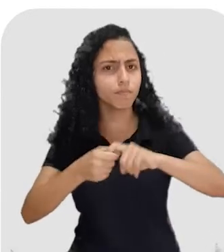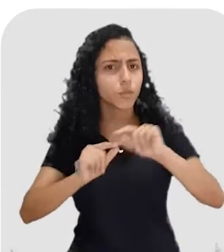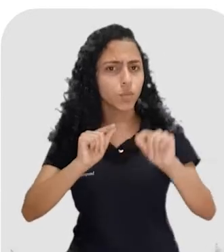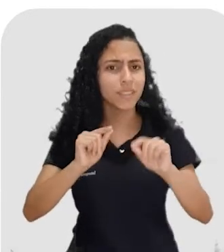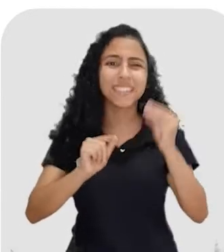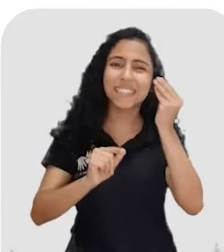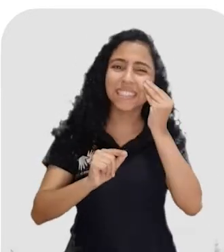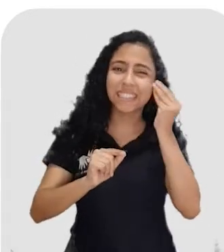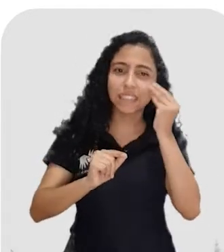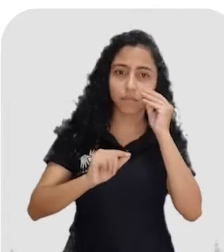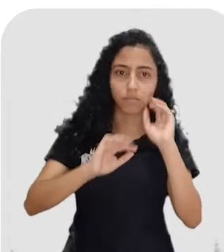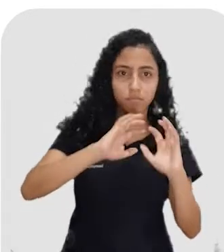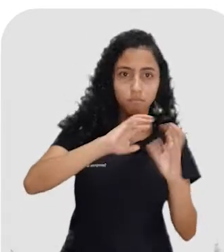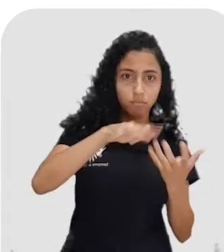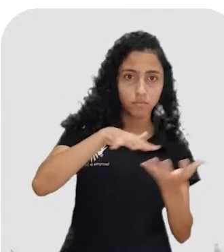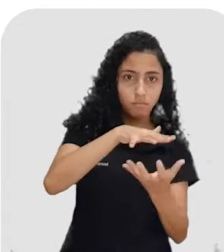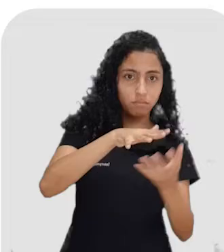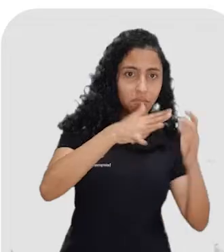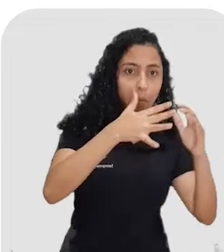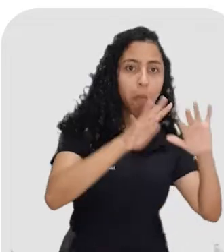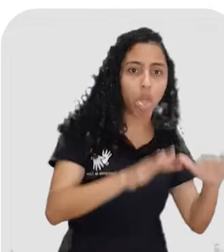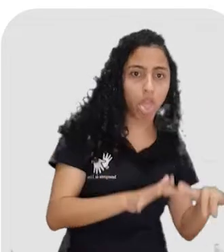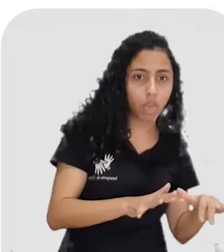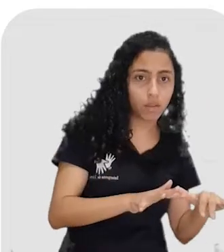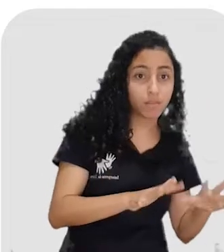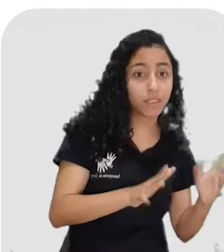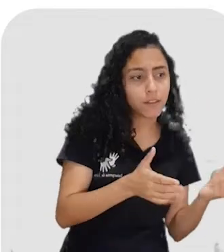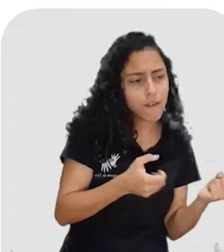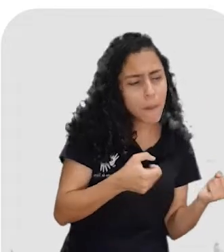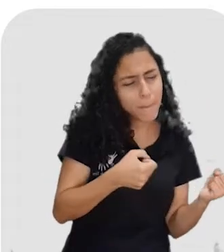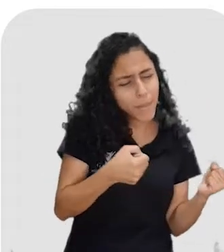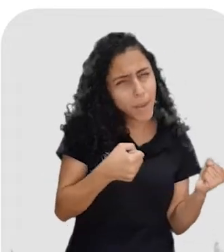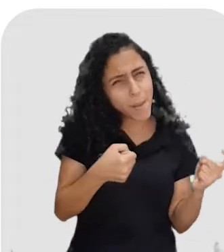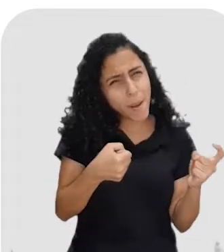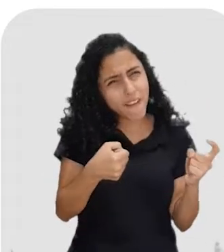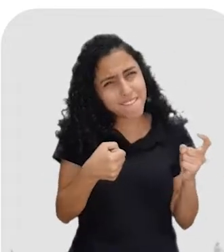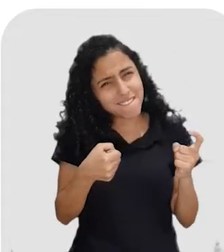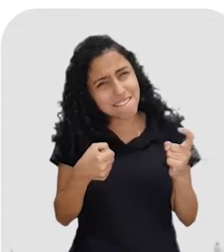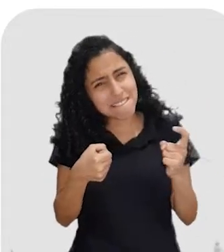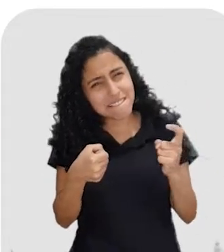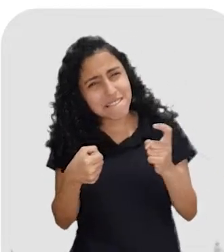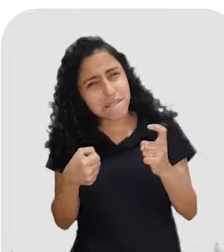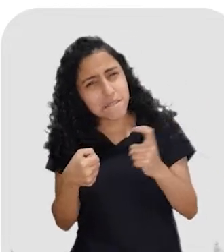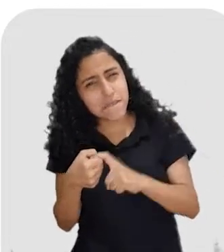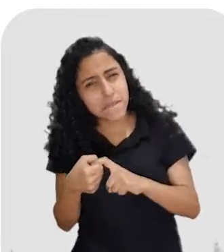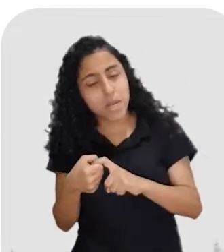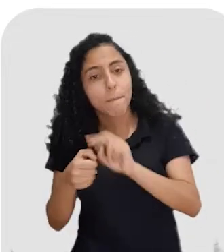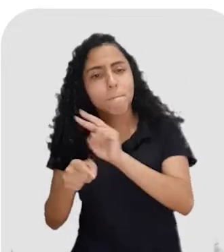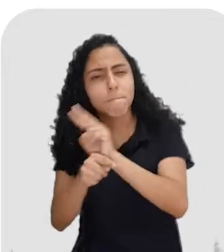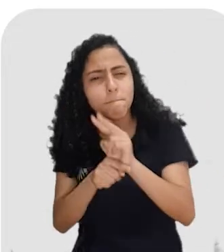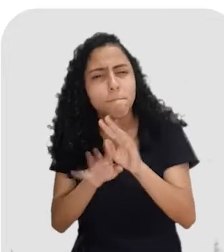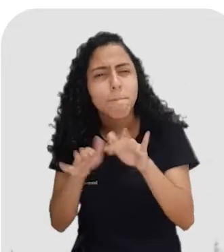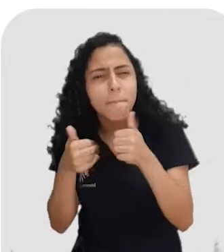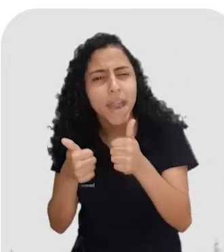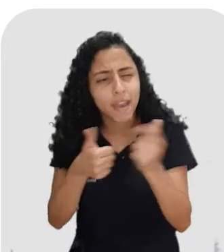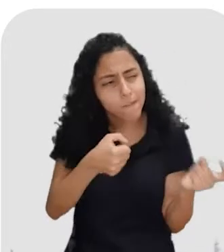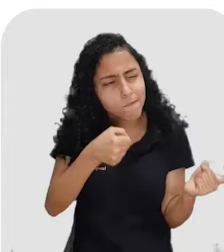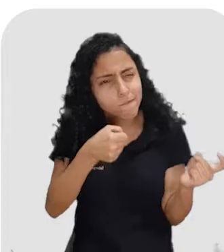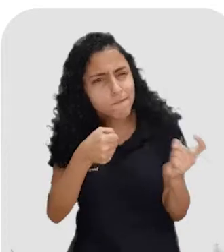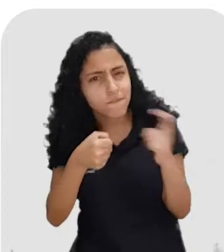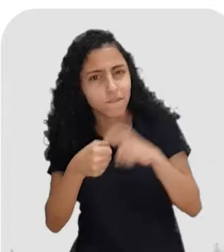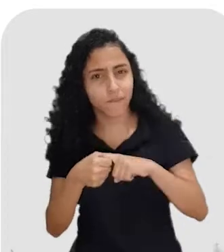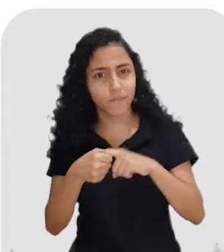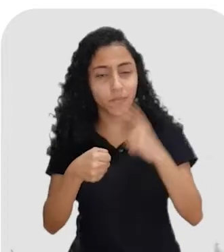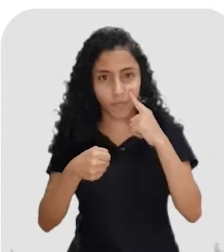ela. Então, restaurar é tentar levar o ecossistema degradado a um nível mais próximo possível